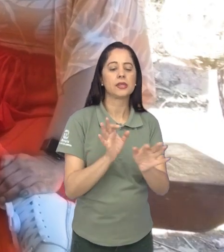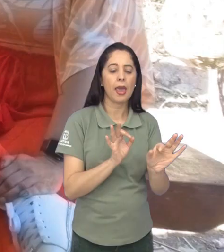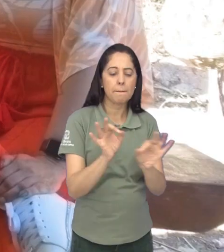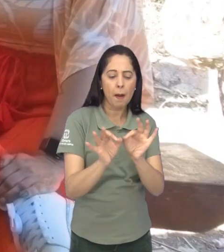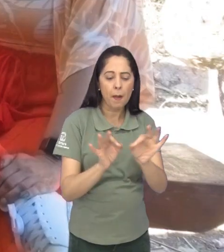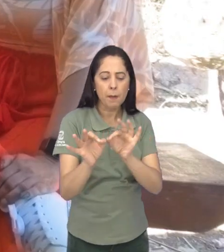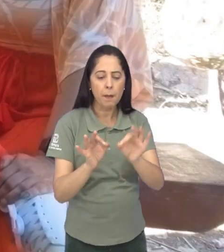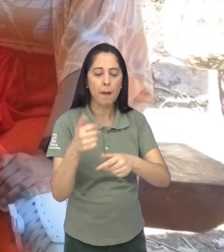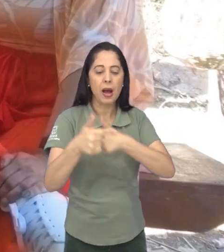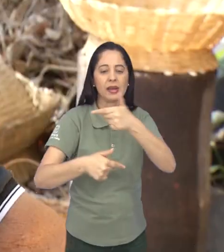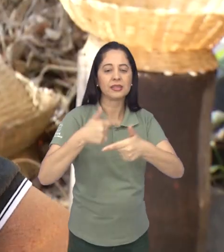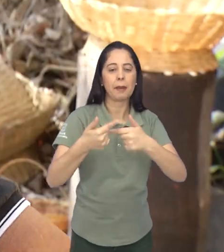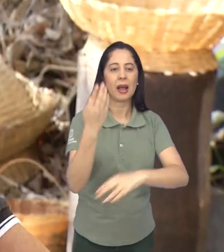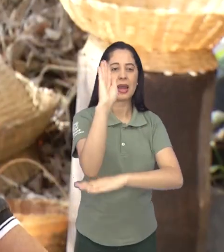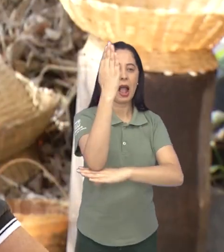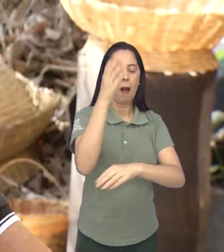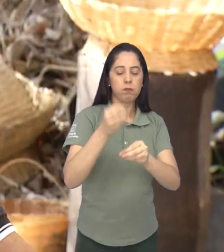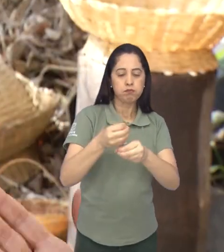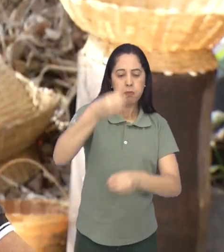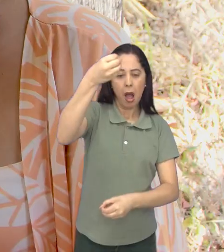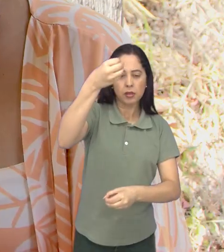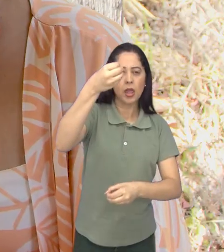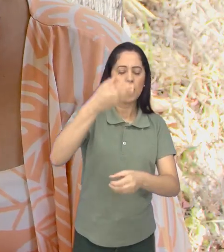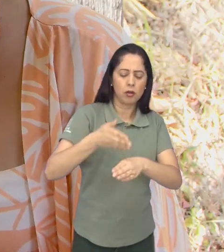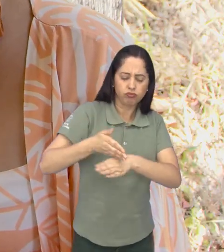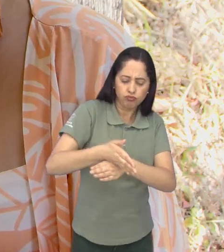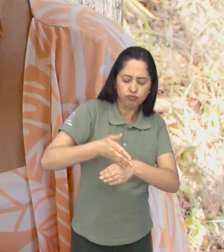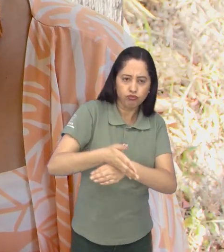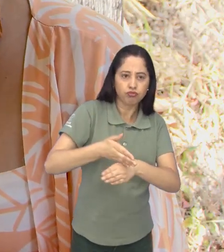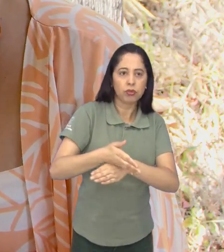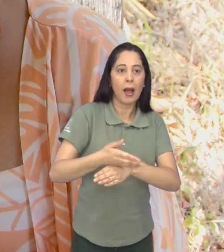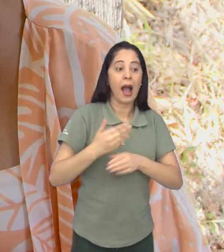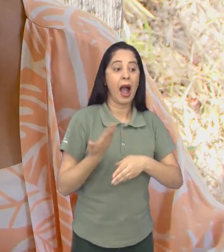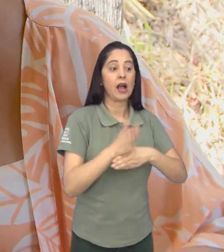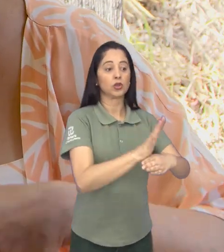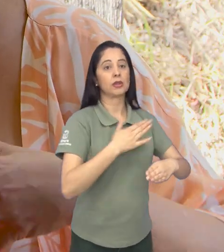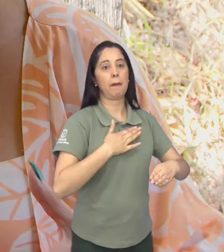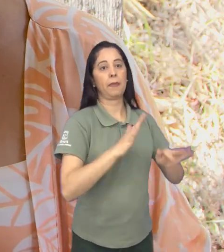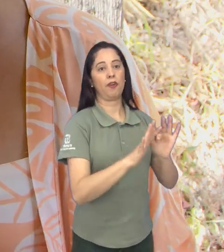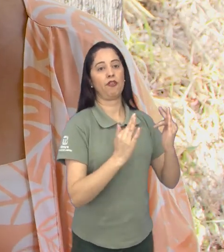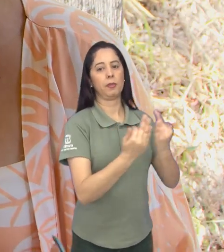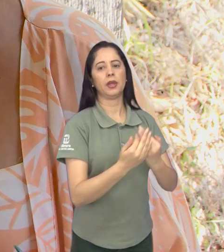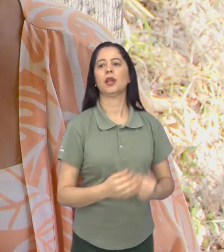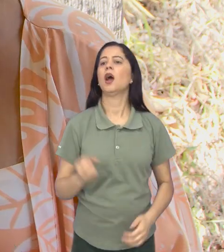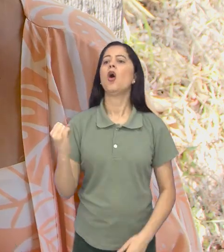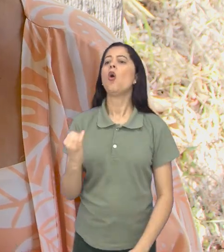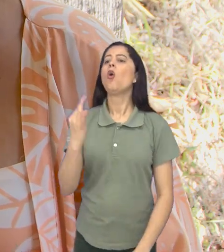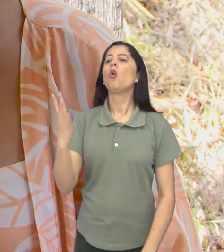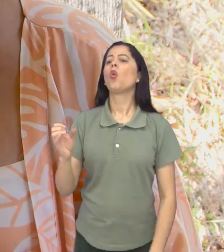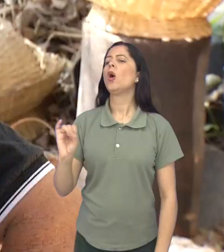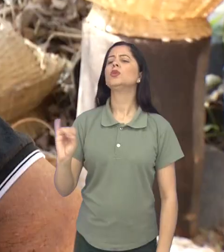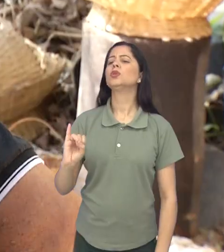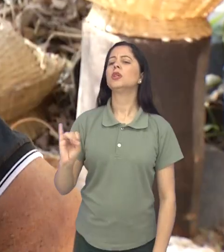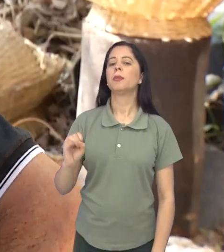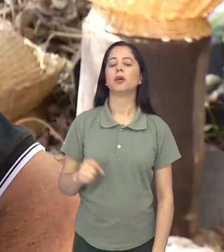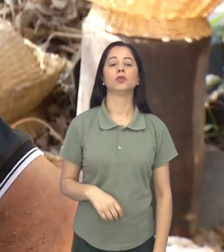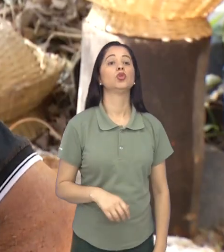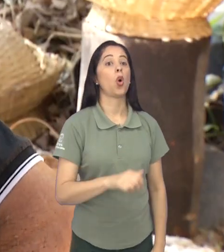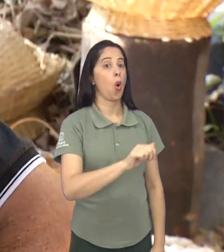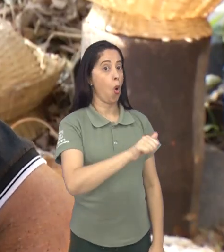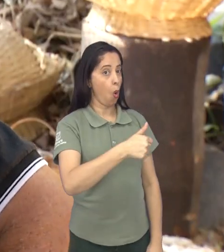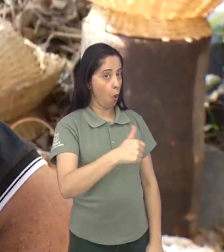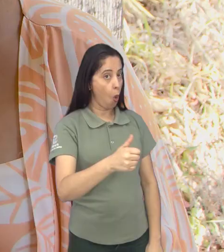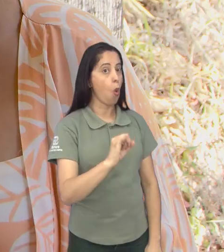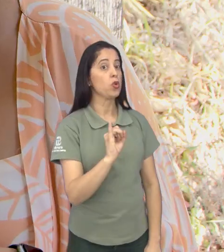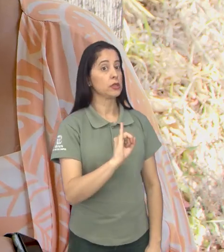aí começou já a ajudar a família. Você tinha me falado que o seu pai... São quantos irmãos? São 11.